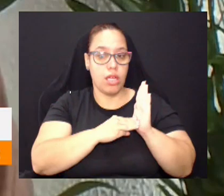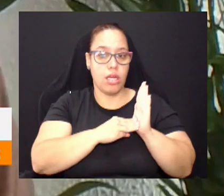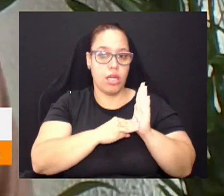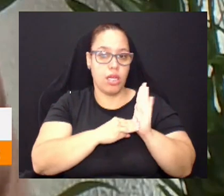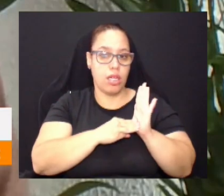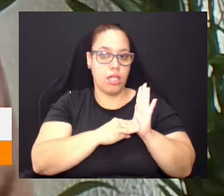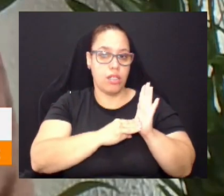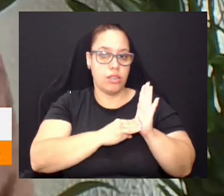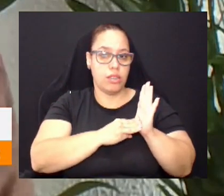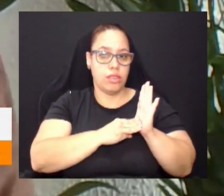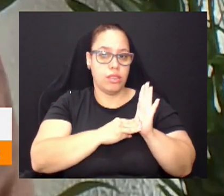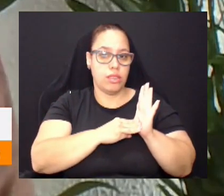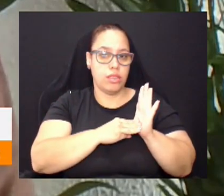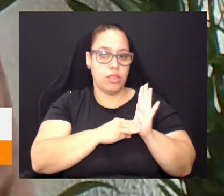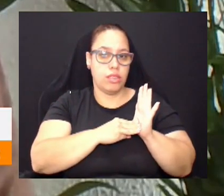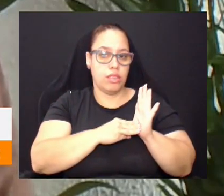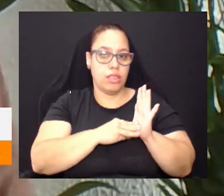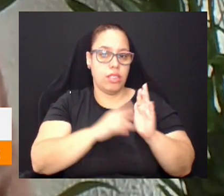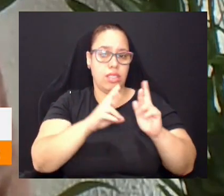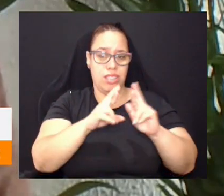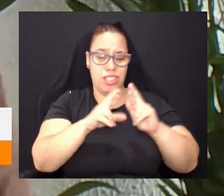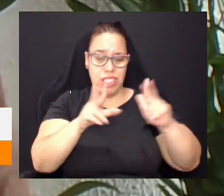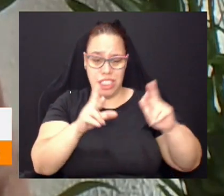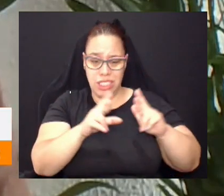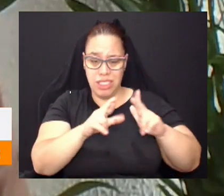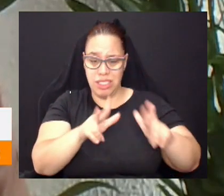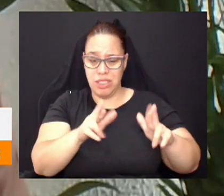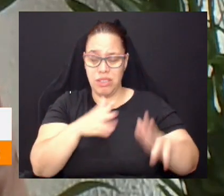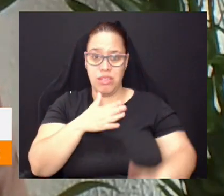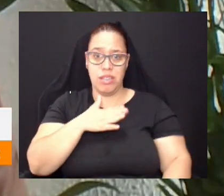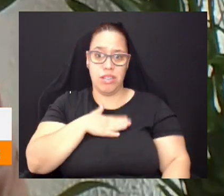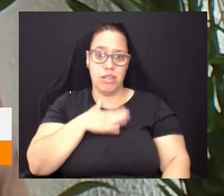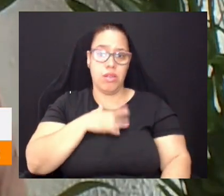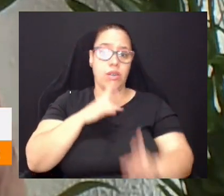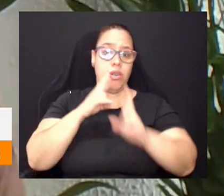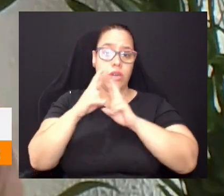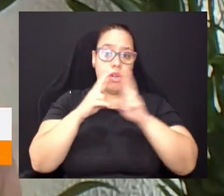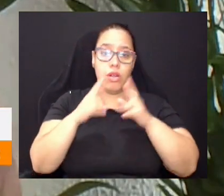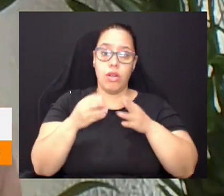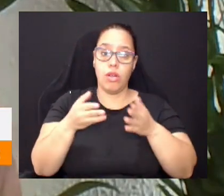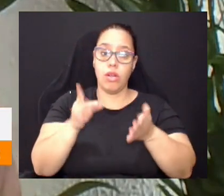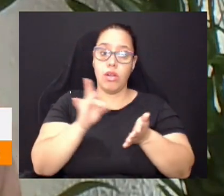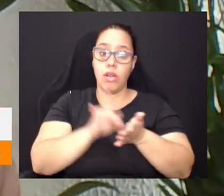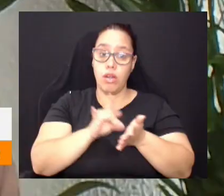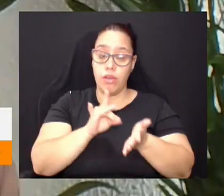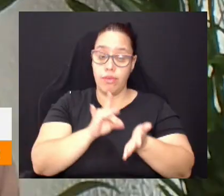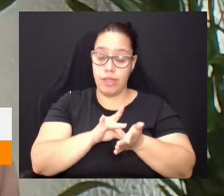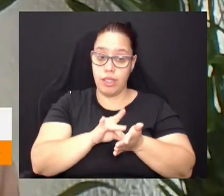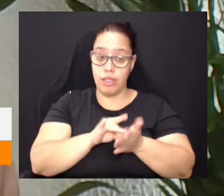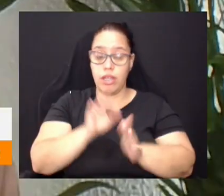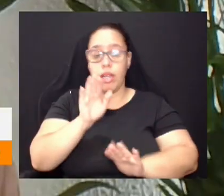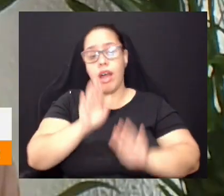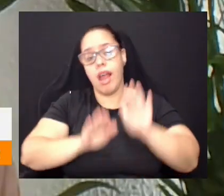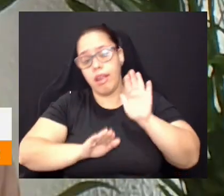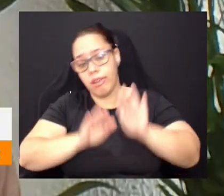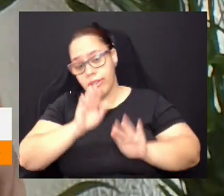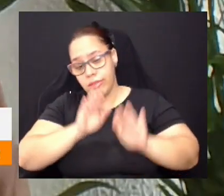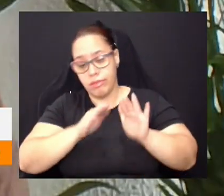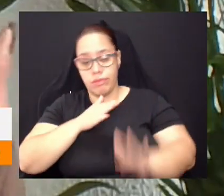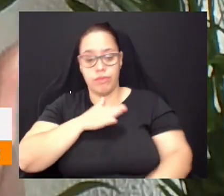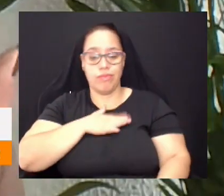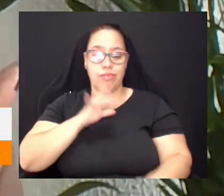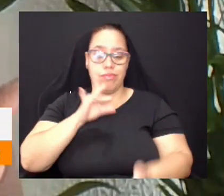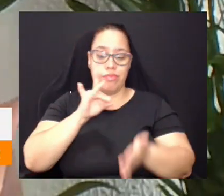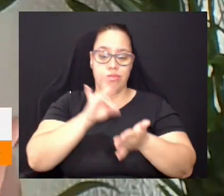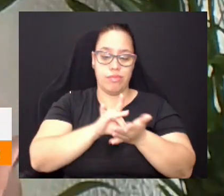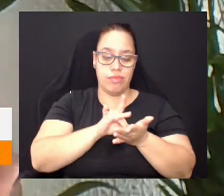muito diferentes do meu relacionamento real. Então, às vezes, a minha realidade é dura,